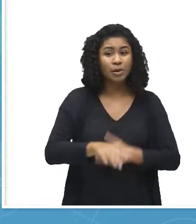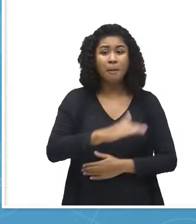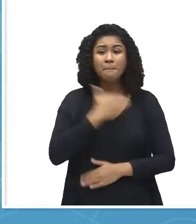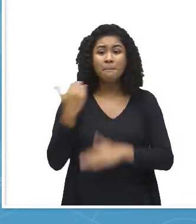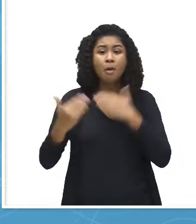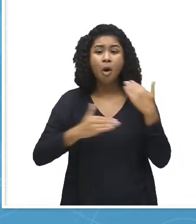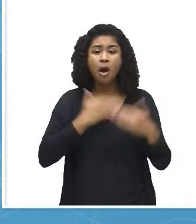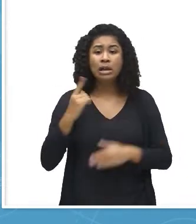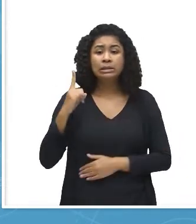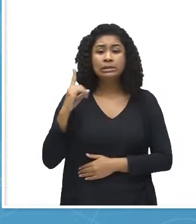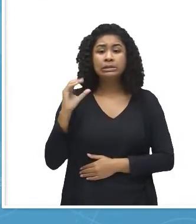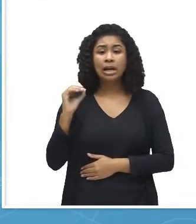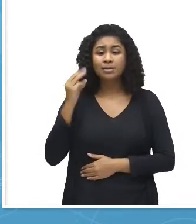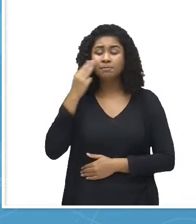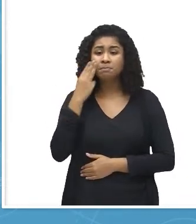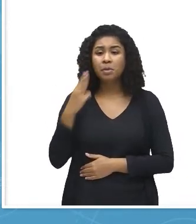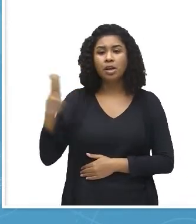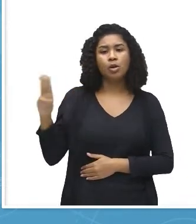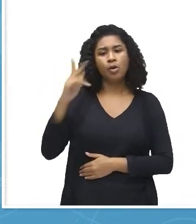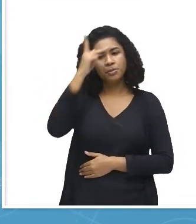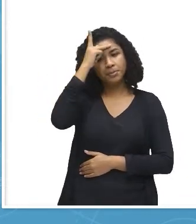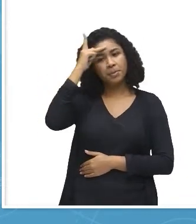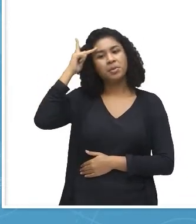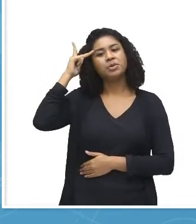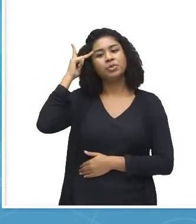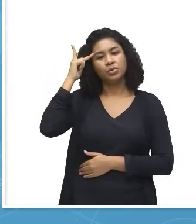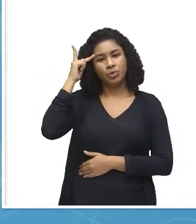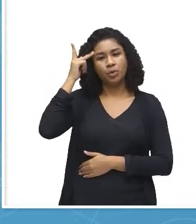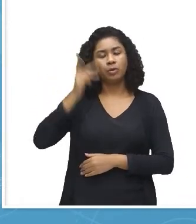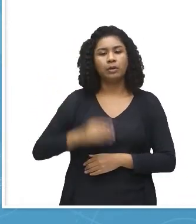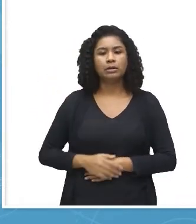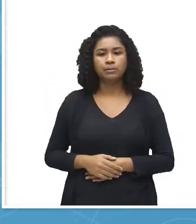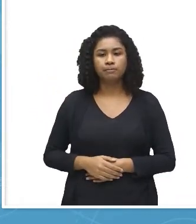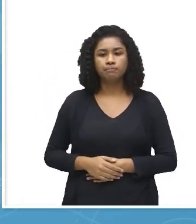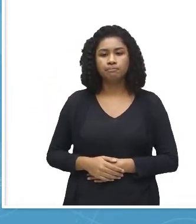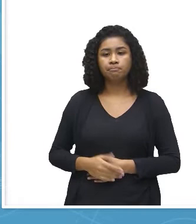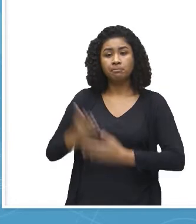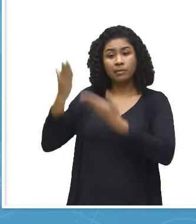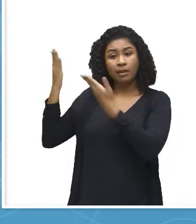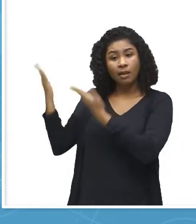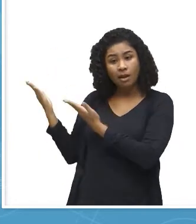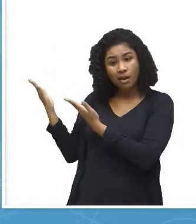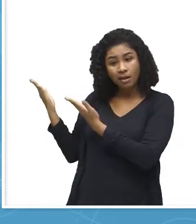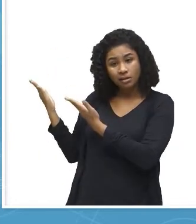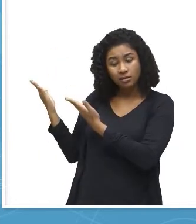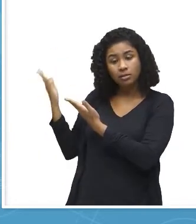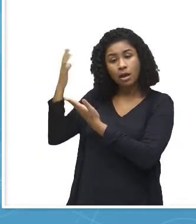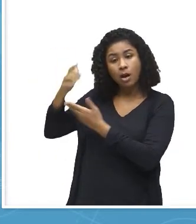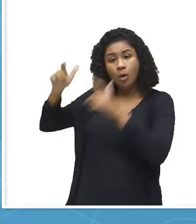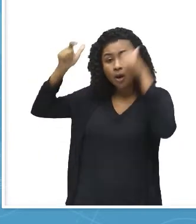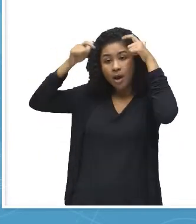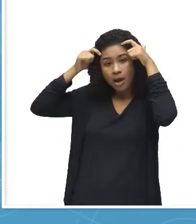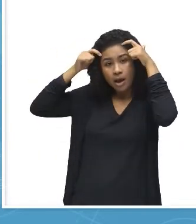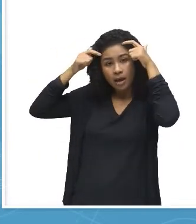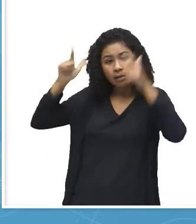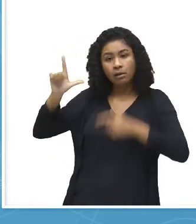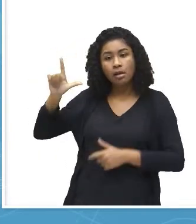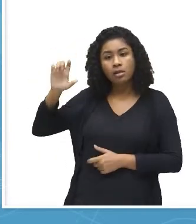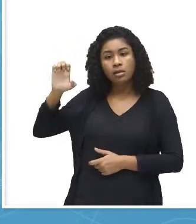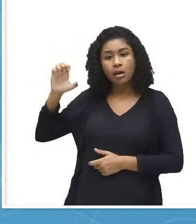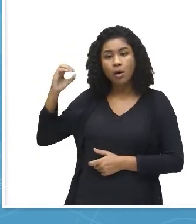africanos. Tendo o rei Leopoldo II, este camarada aqui da imagem, como um dos